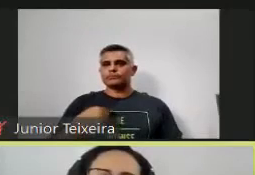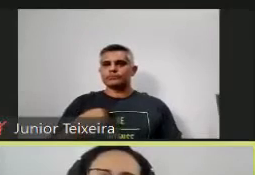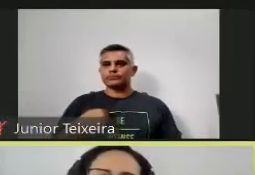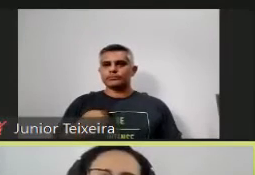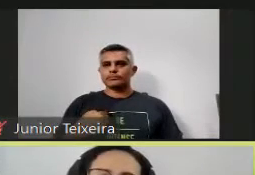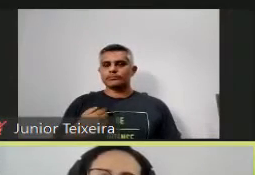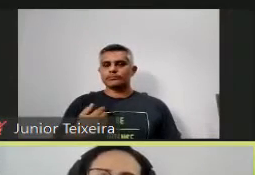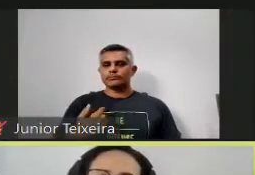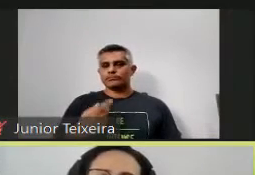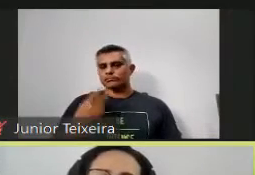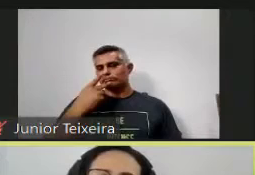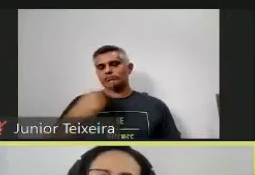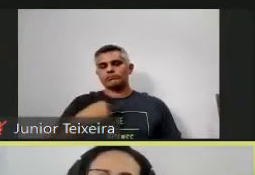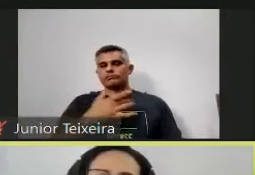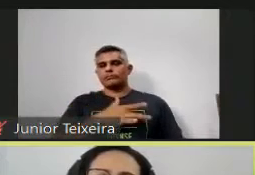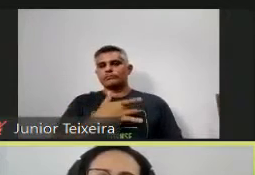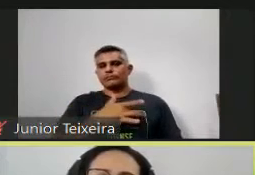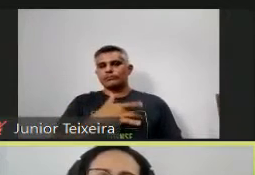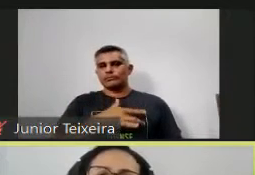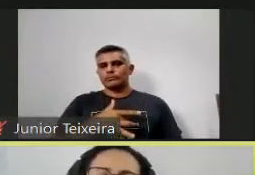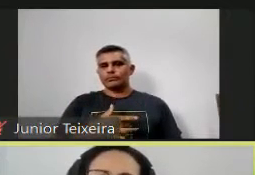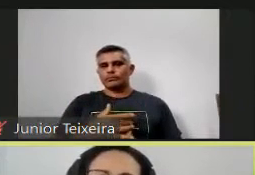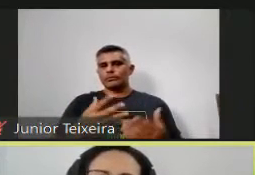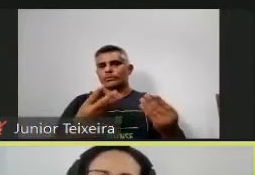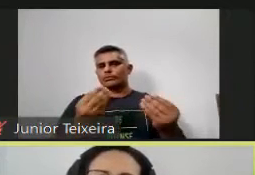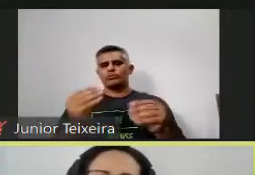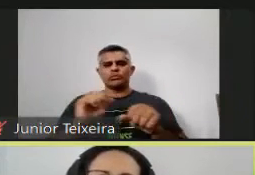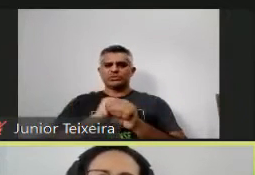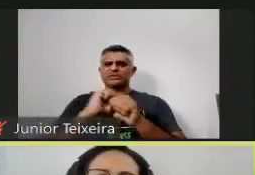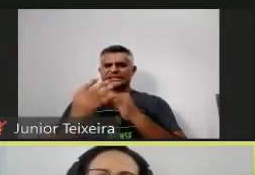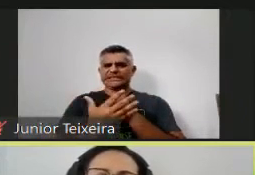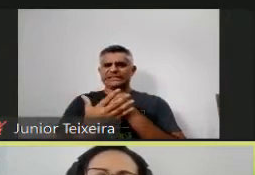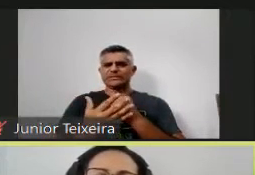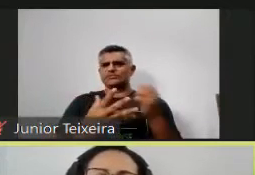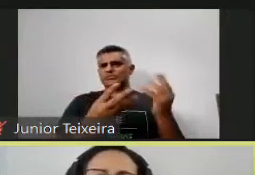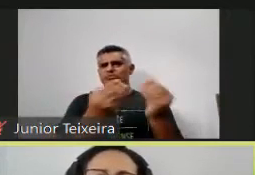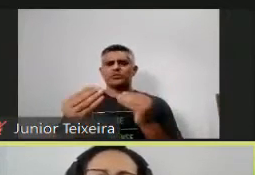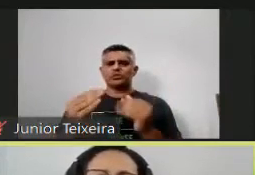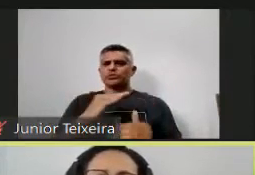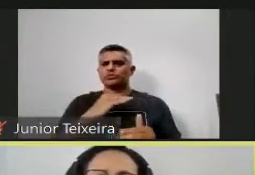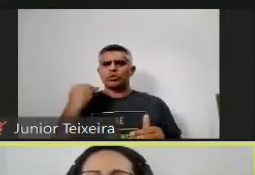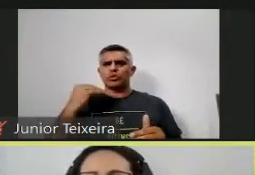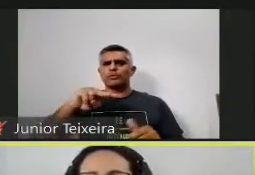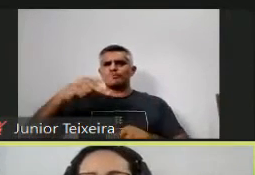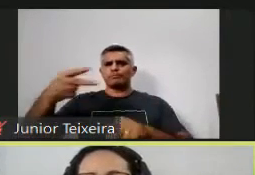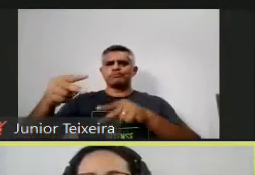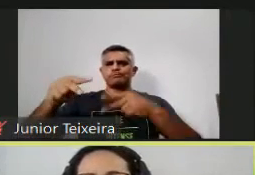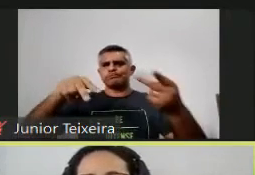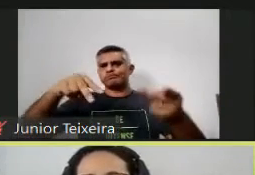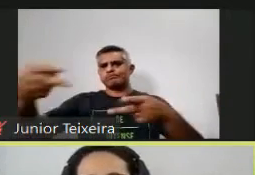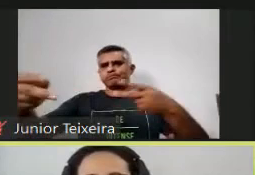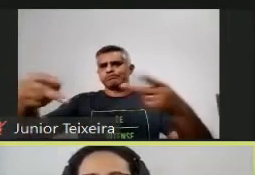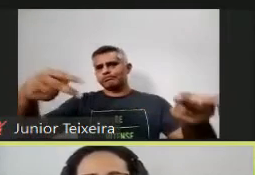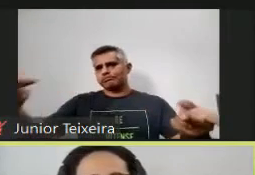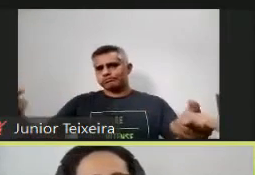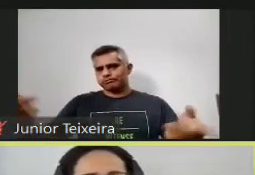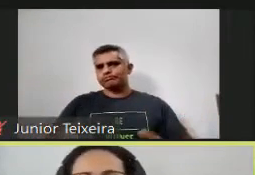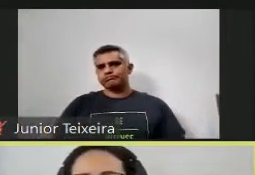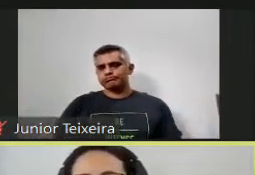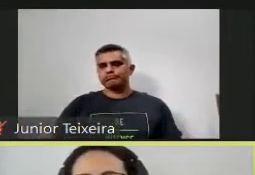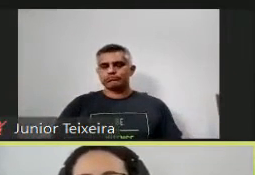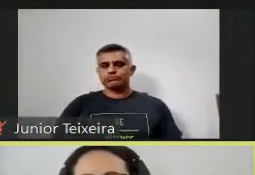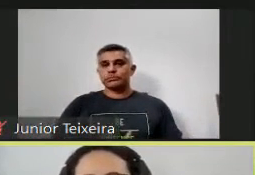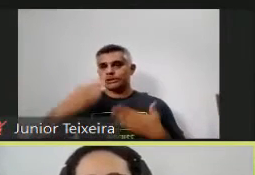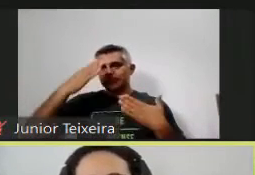pelas mortes, né, que vem acontecendo há já 1 ano aqui no país, em detrimento da pandemia da Covid-19. Muito